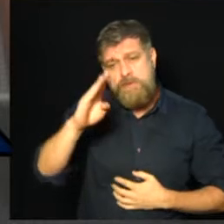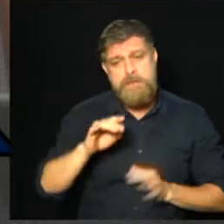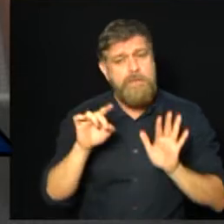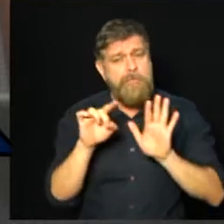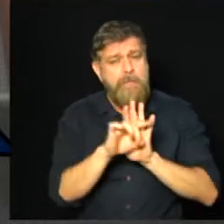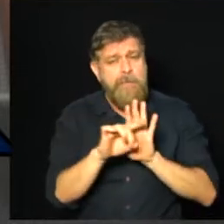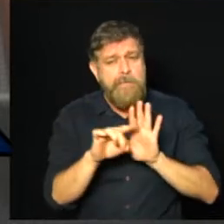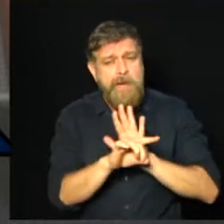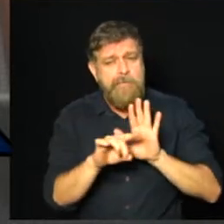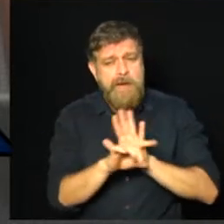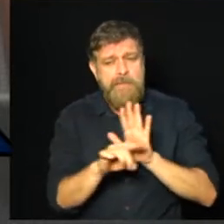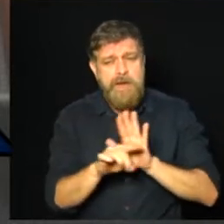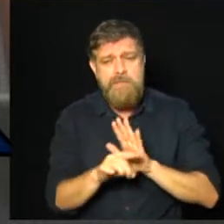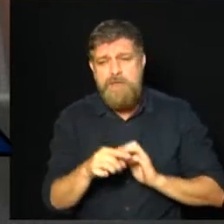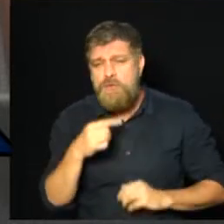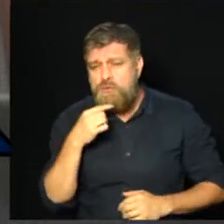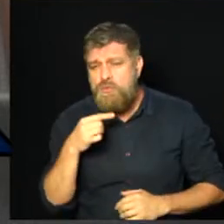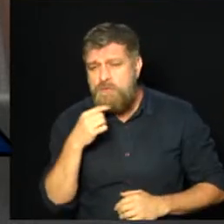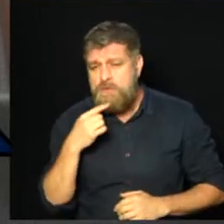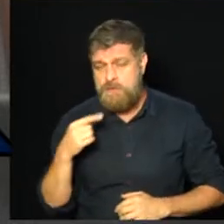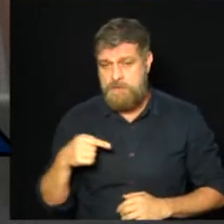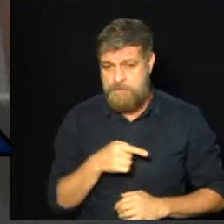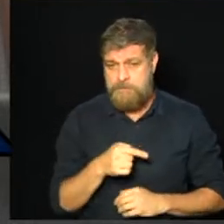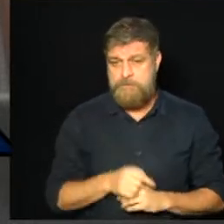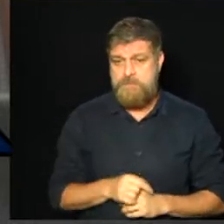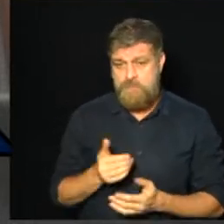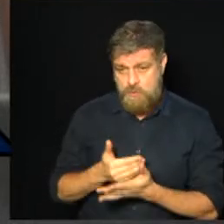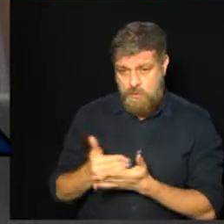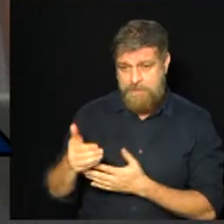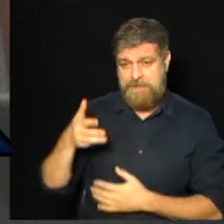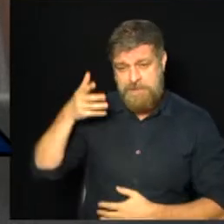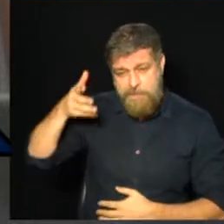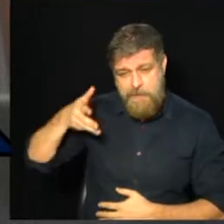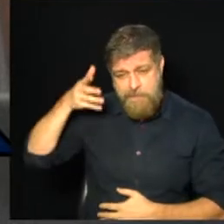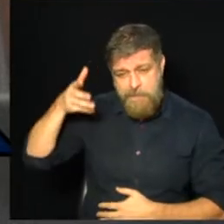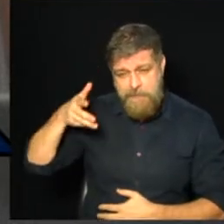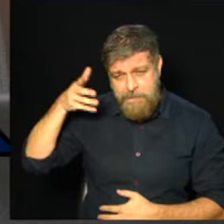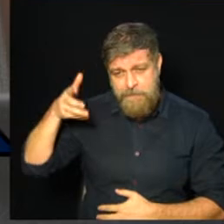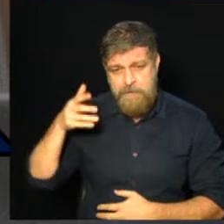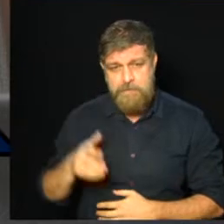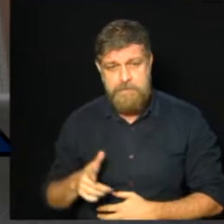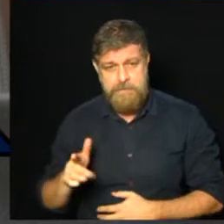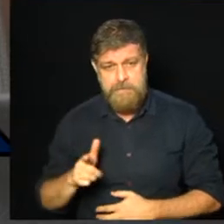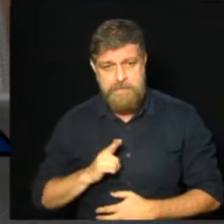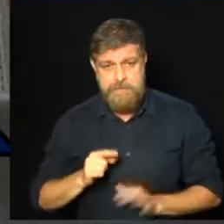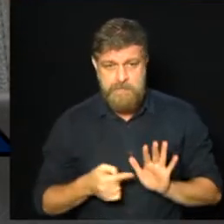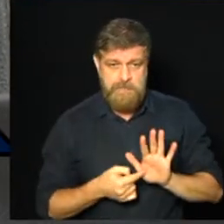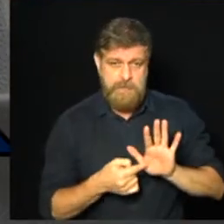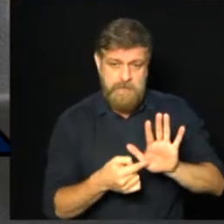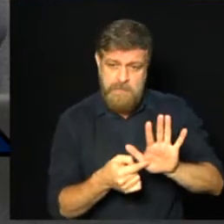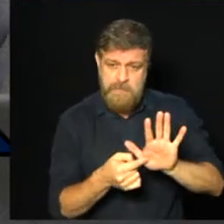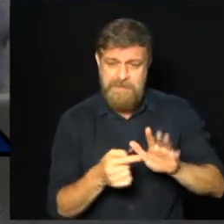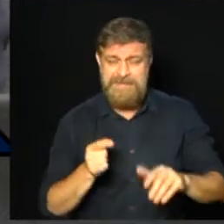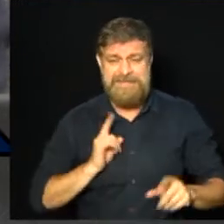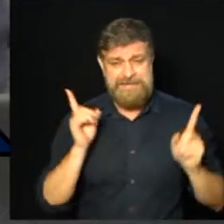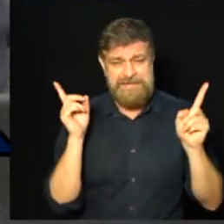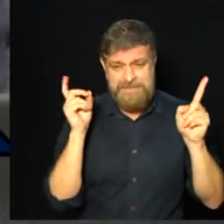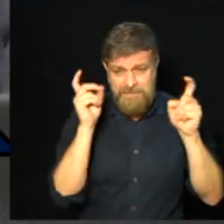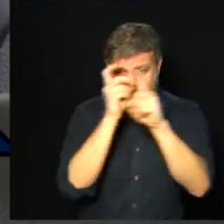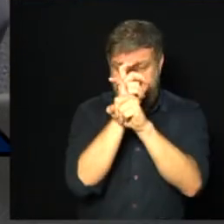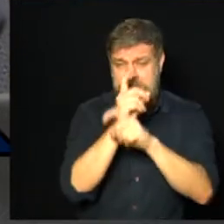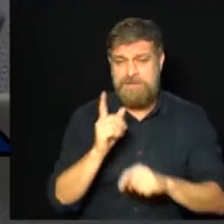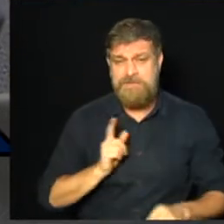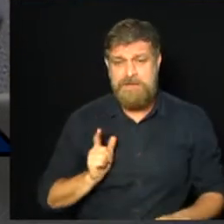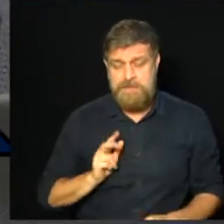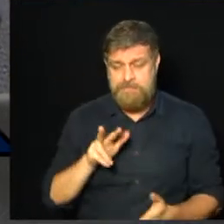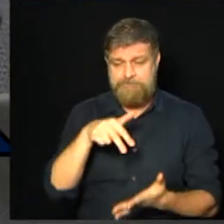questionamentos. Na abertura, o doutor Stênio já fez aqui algumas referências em relação às dificuldades para a